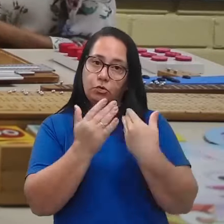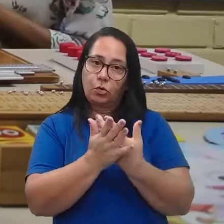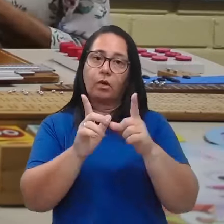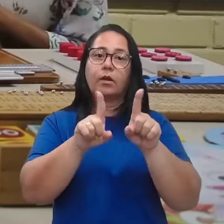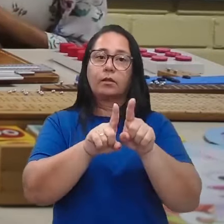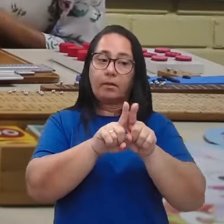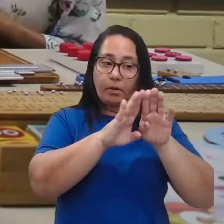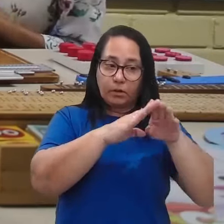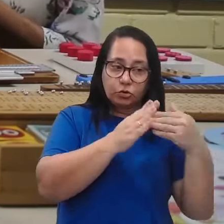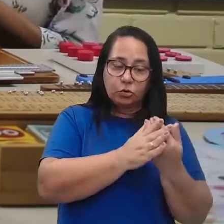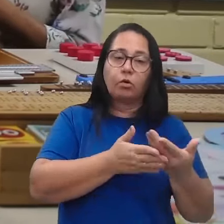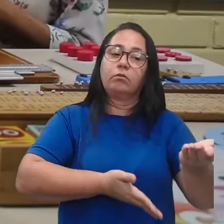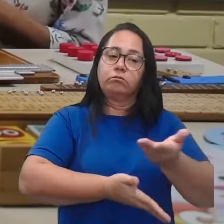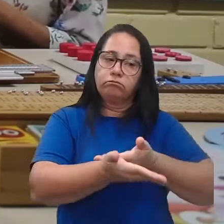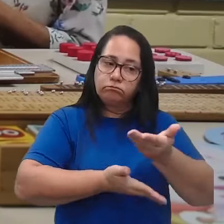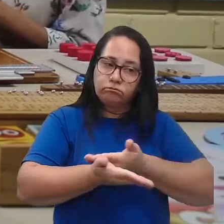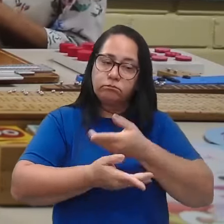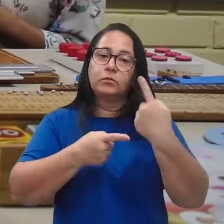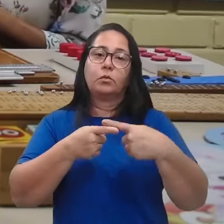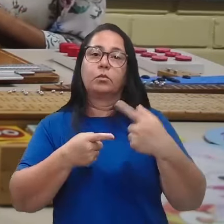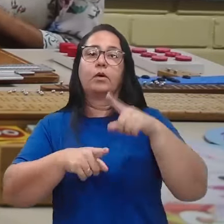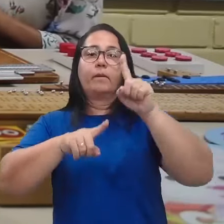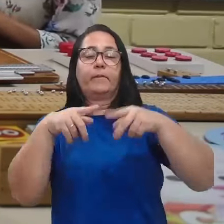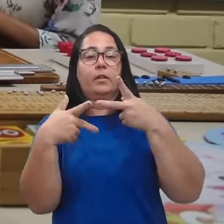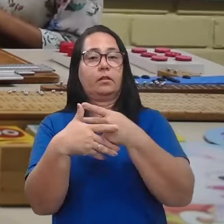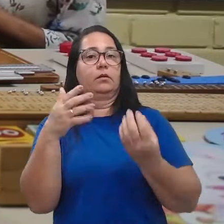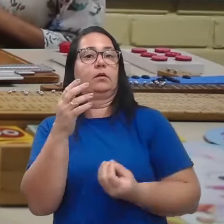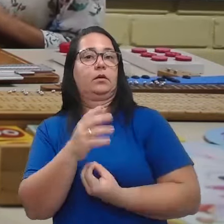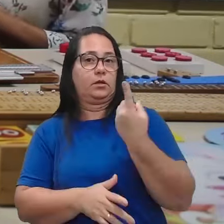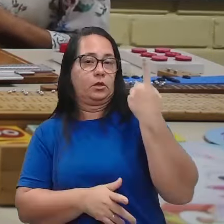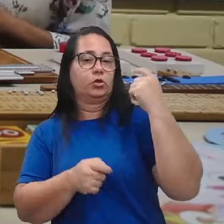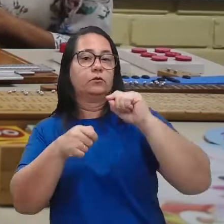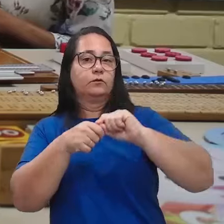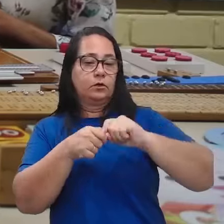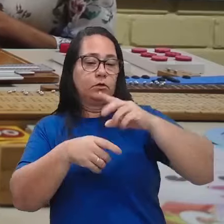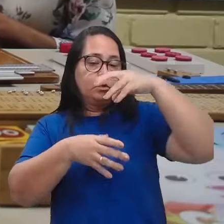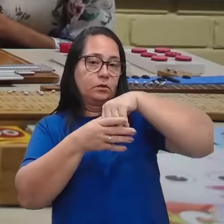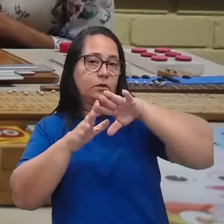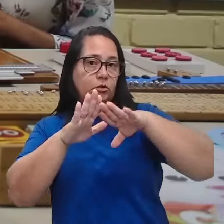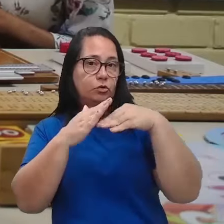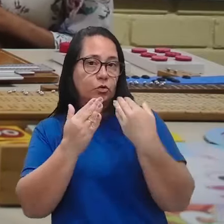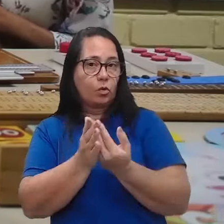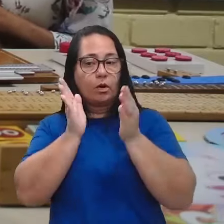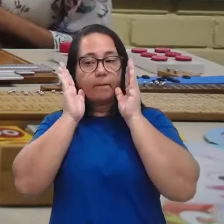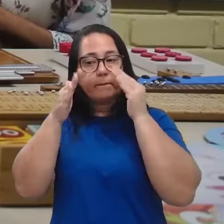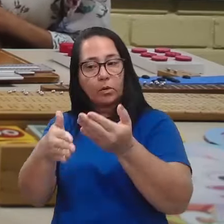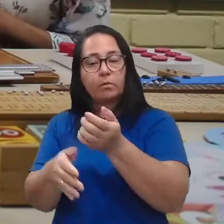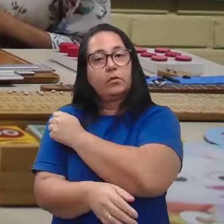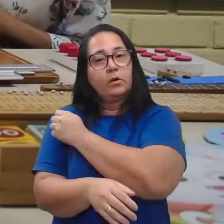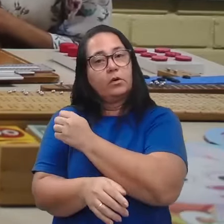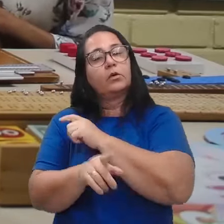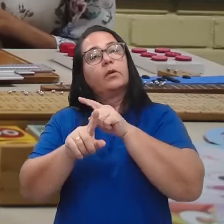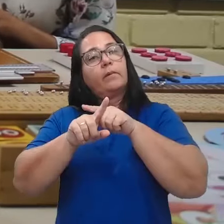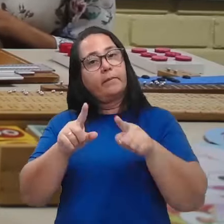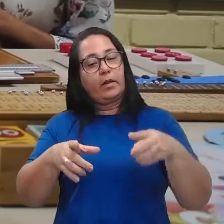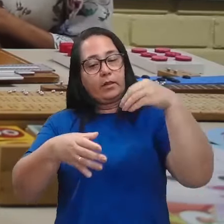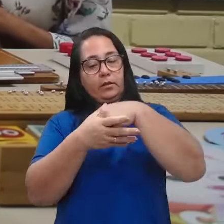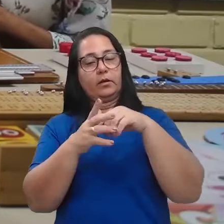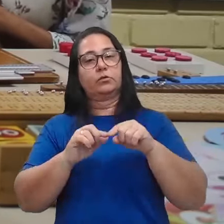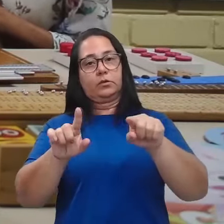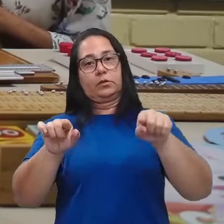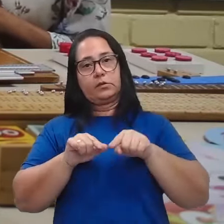com essa escola. Porque o material que é feito, ele tem que ser feito para o aluno, mas lembrando que ele está em sala de